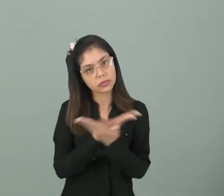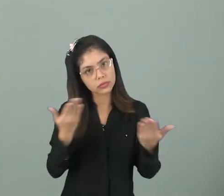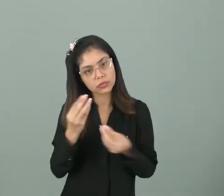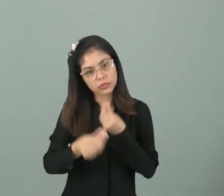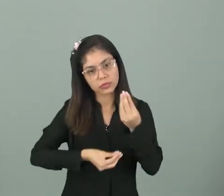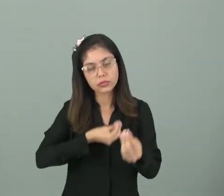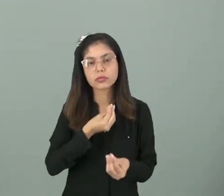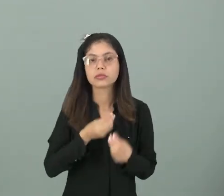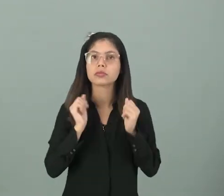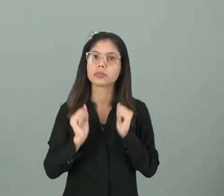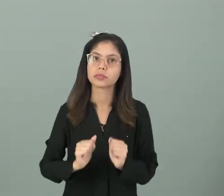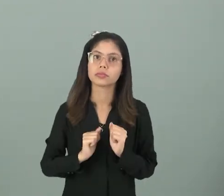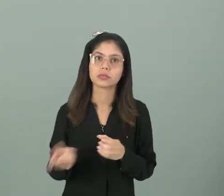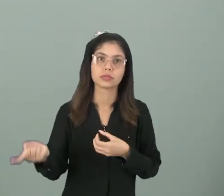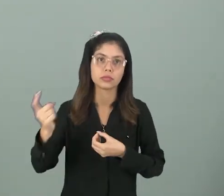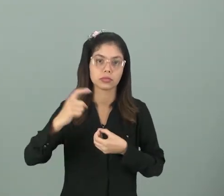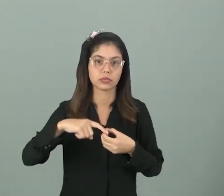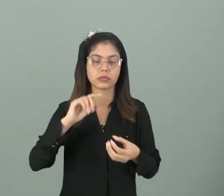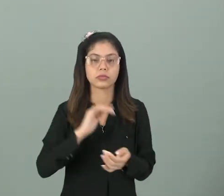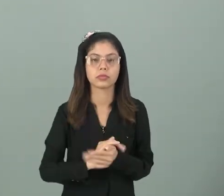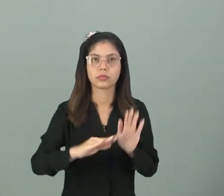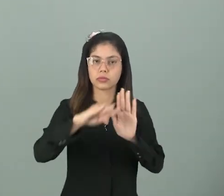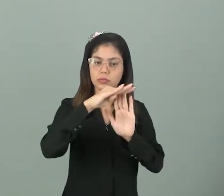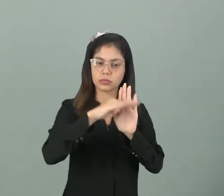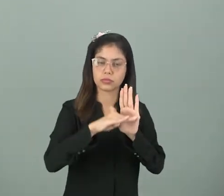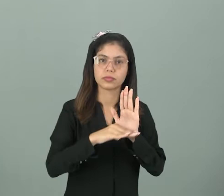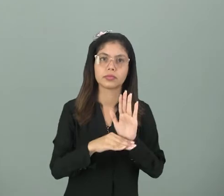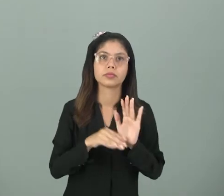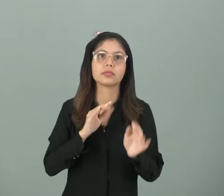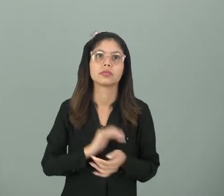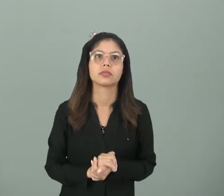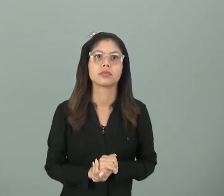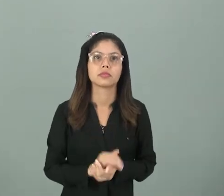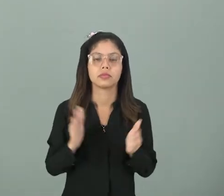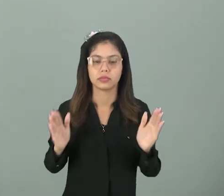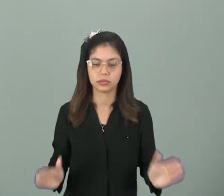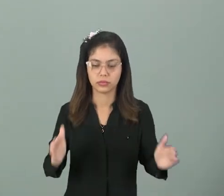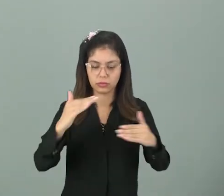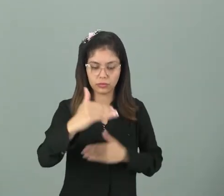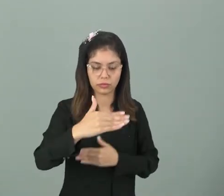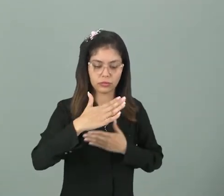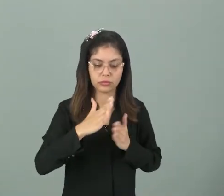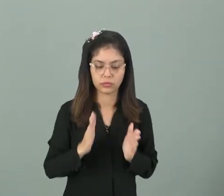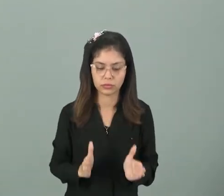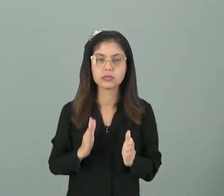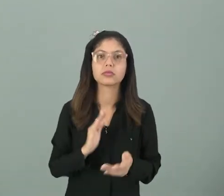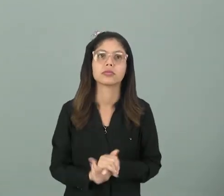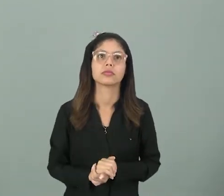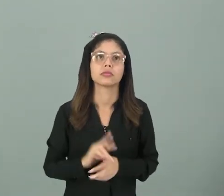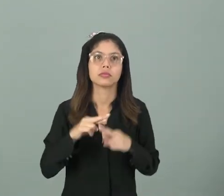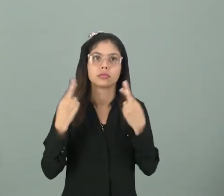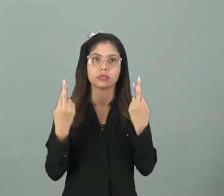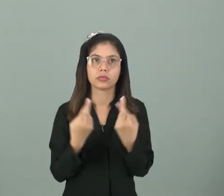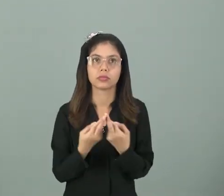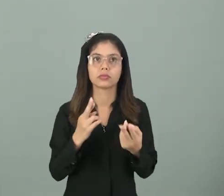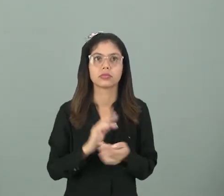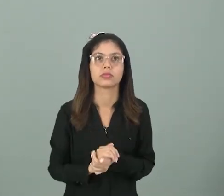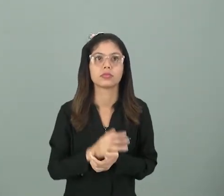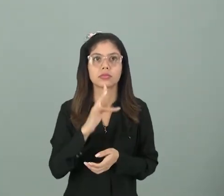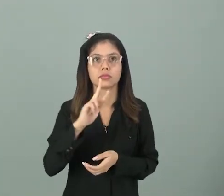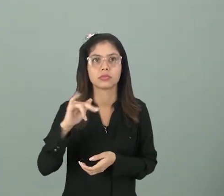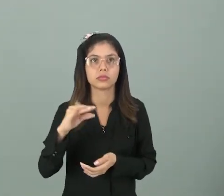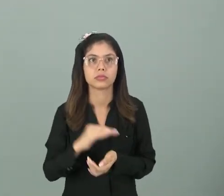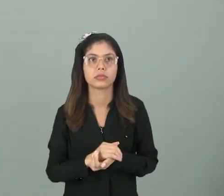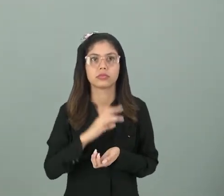vocês como é que a gente pode se remeter aí às categorias taxonômicas, aquelas caixinhas? Nós temos aí o reino, o